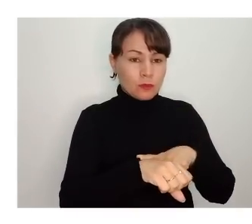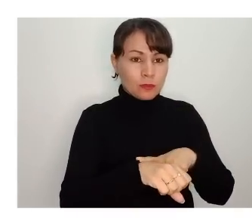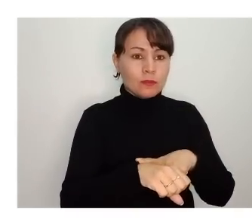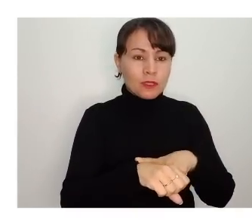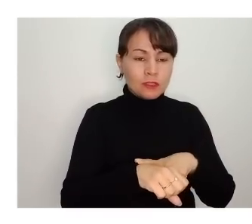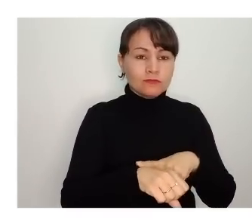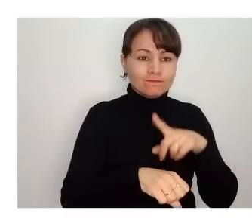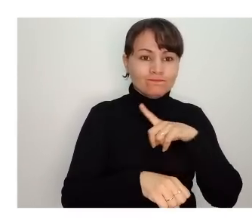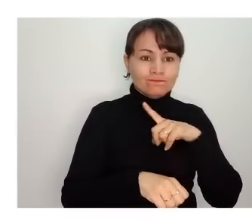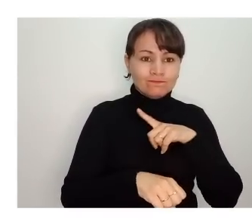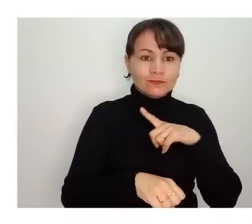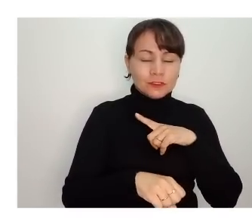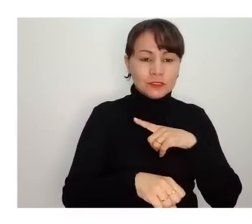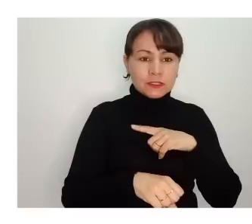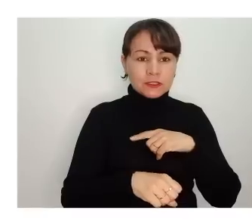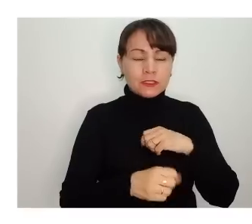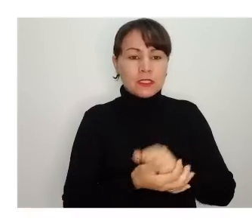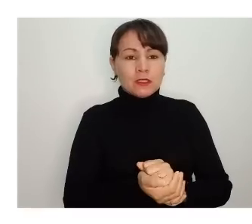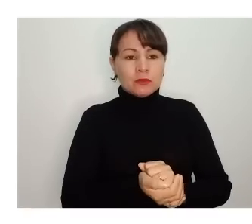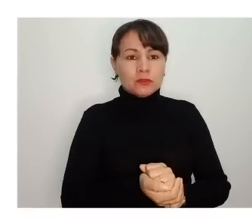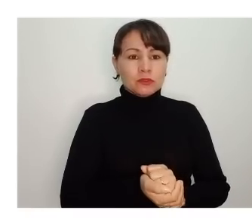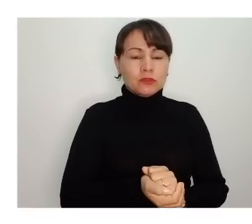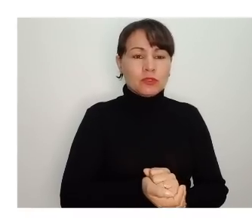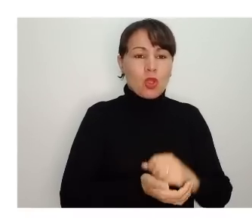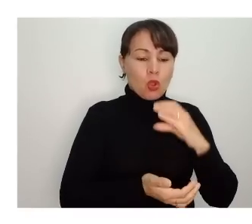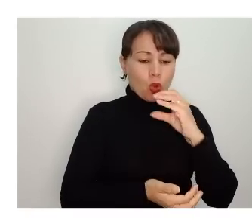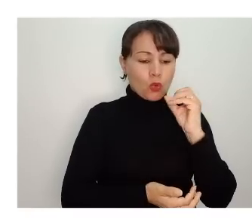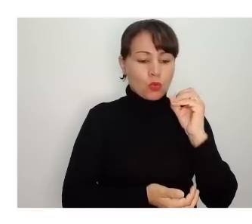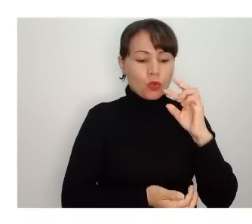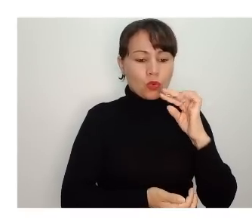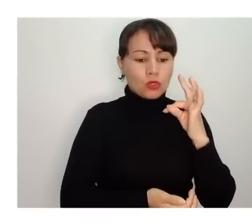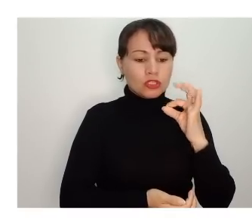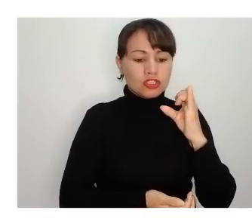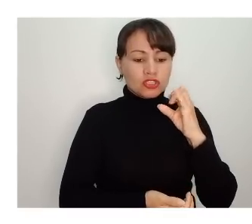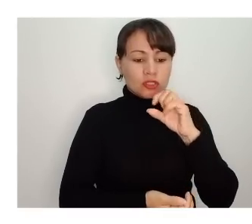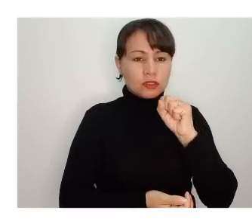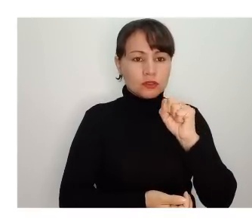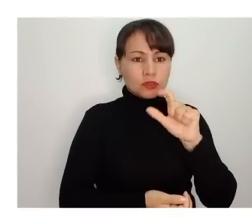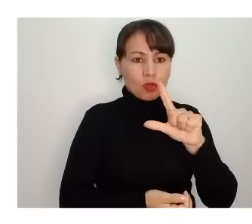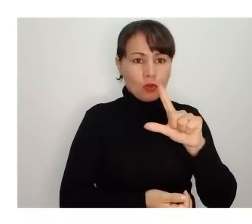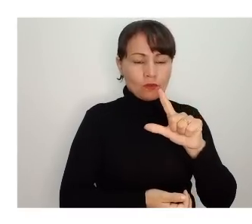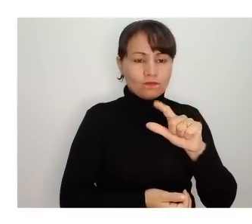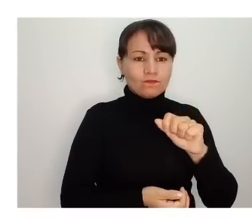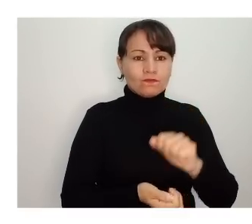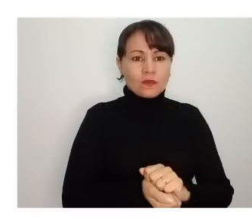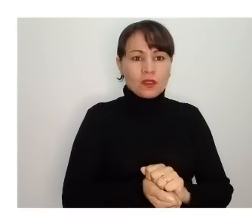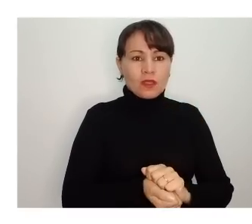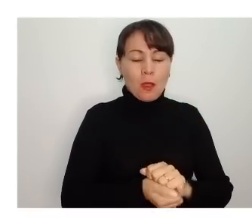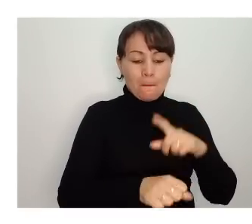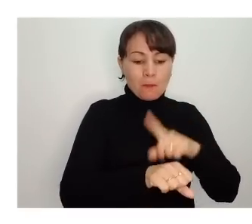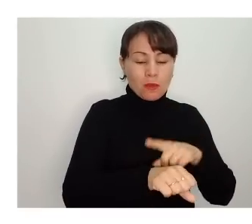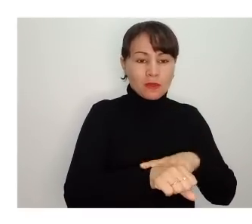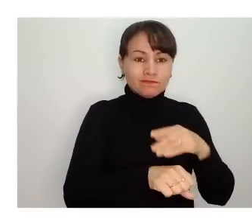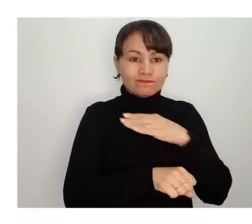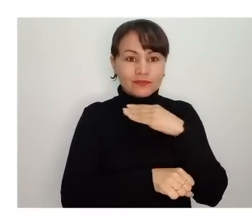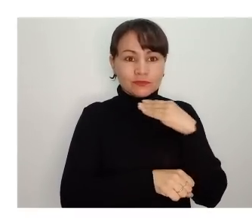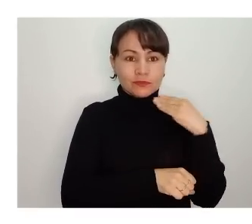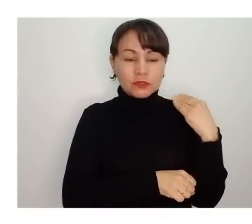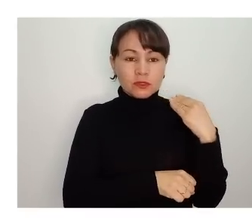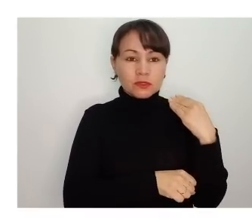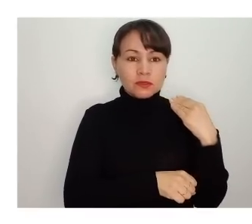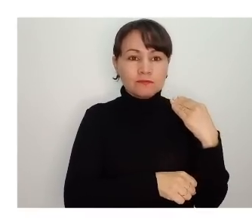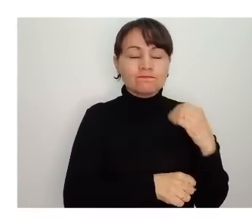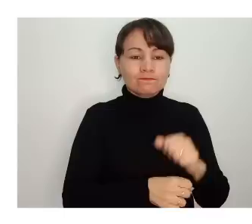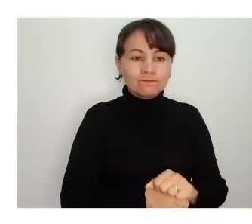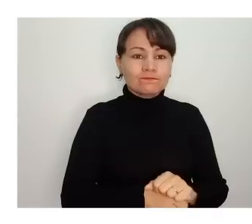nós temos liberação de cortisol no organismo, tendência suicida, além de prejudicar a atenção, a memória e